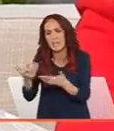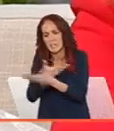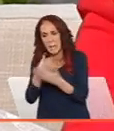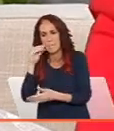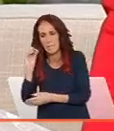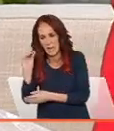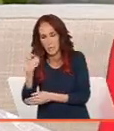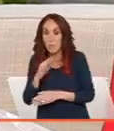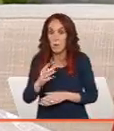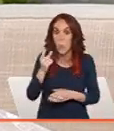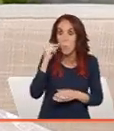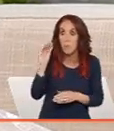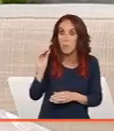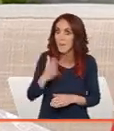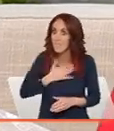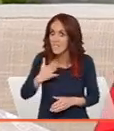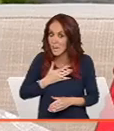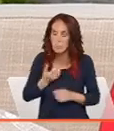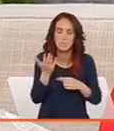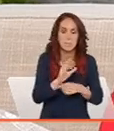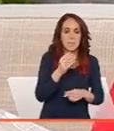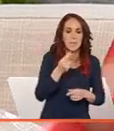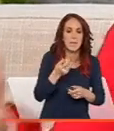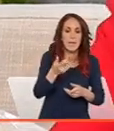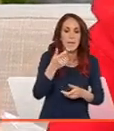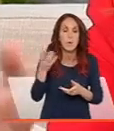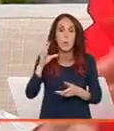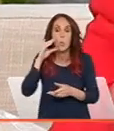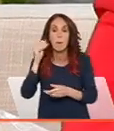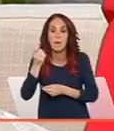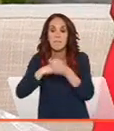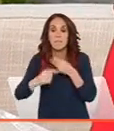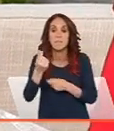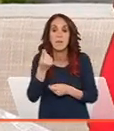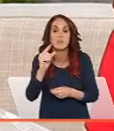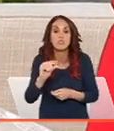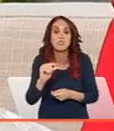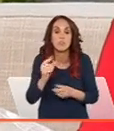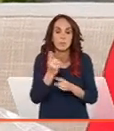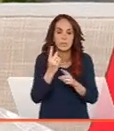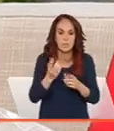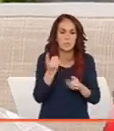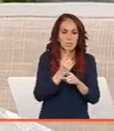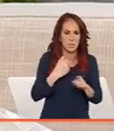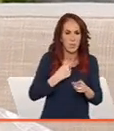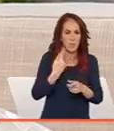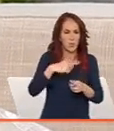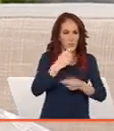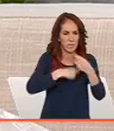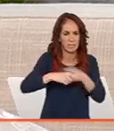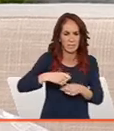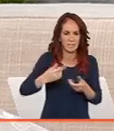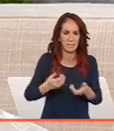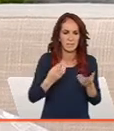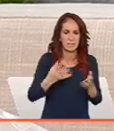com estes créditos, chama-se cessação de créditos, ou seja, vende a preço de saldo, que é o que não se entende, Manela. Porquê é que eu hei de vender uma carteira de